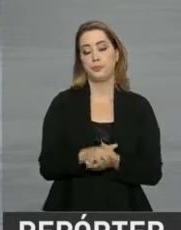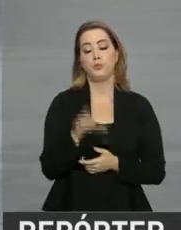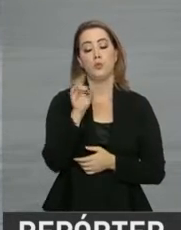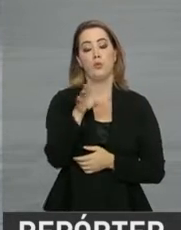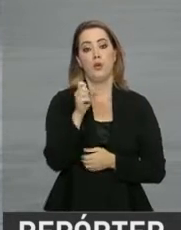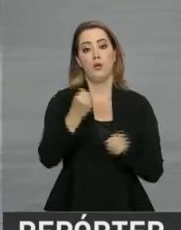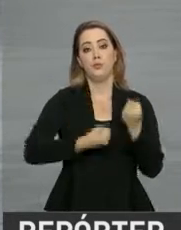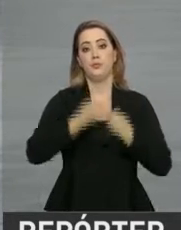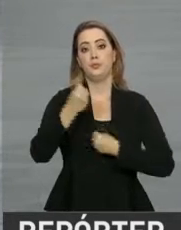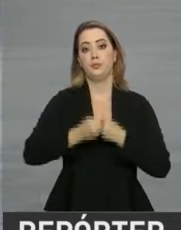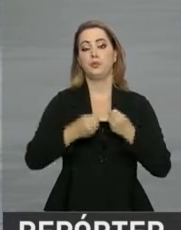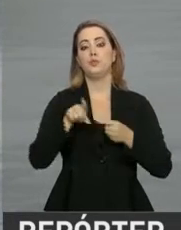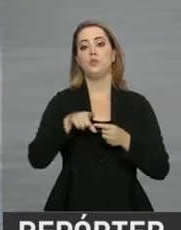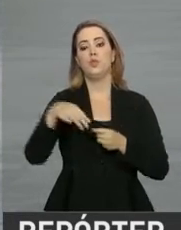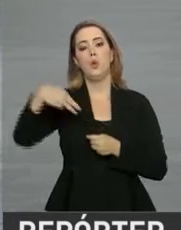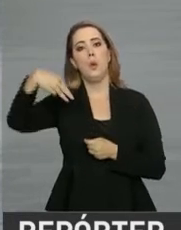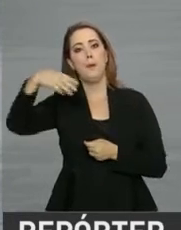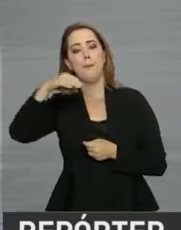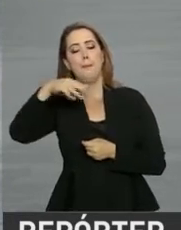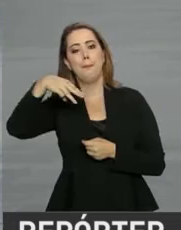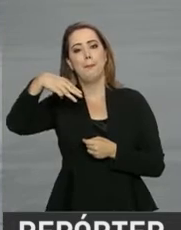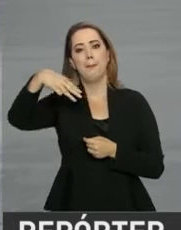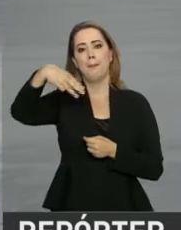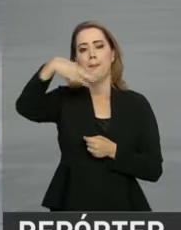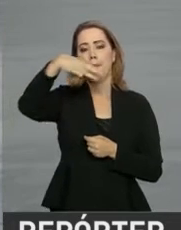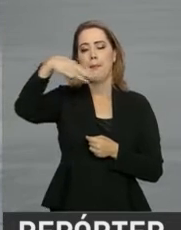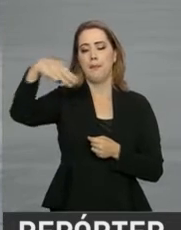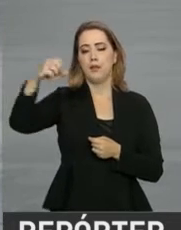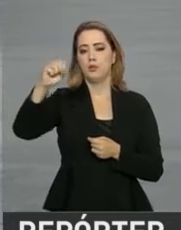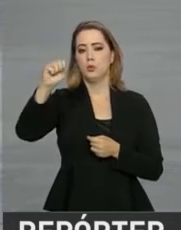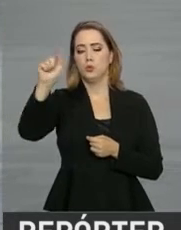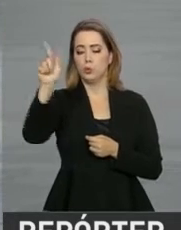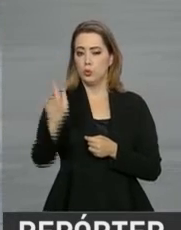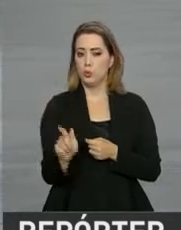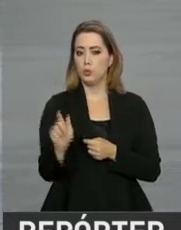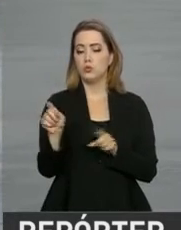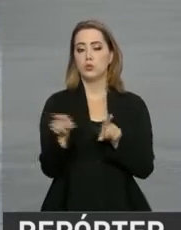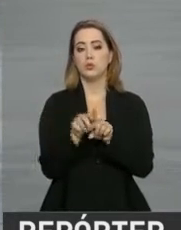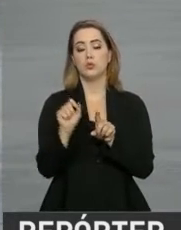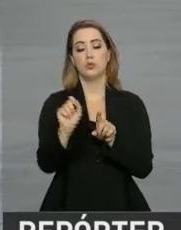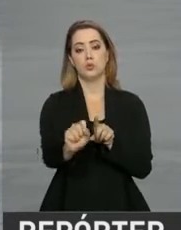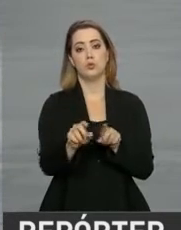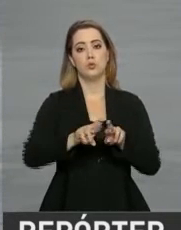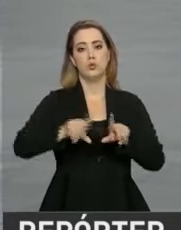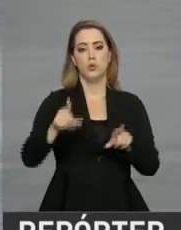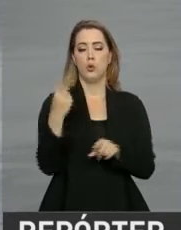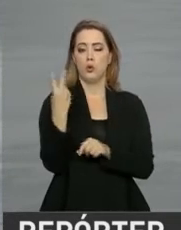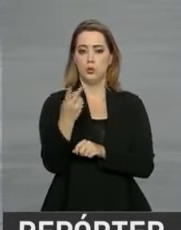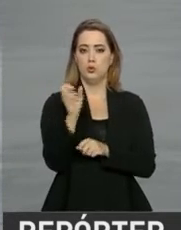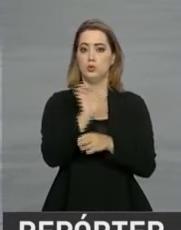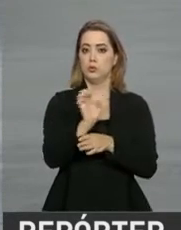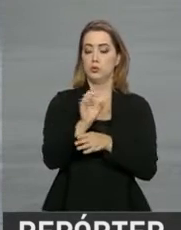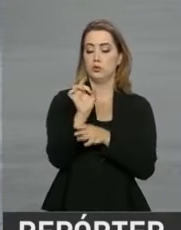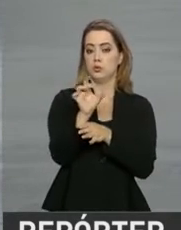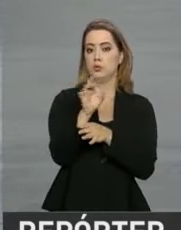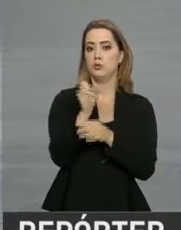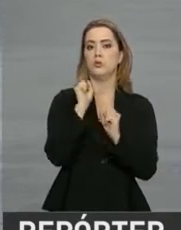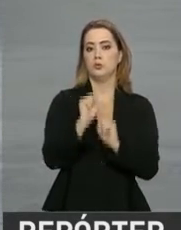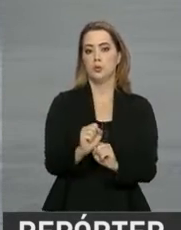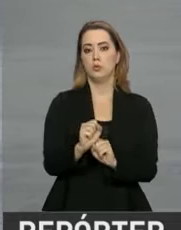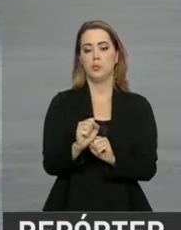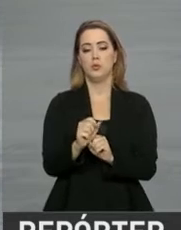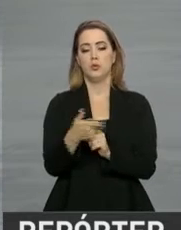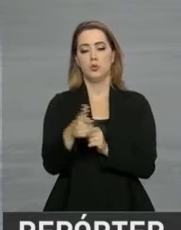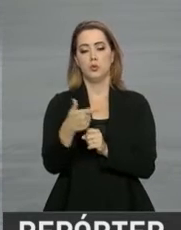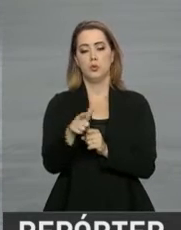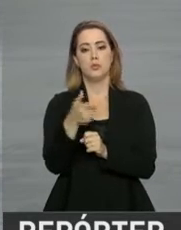Sul estão isentos de realizar o exame toxicológico, amparados por decisões provisórias da Justiça.